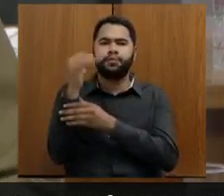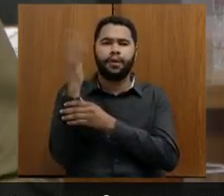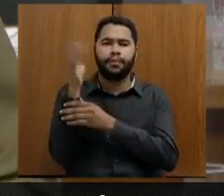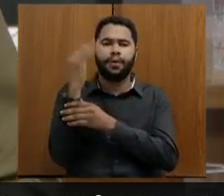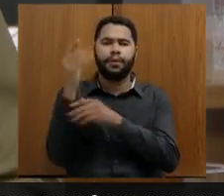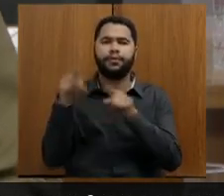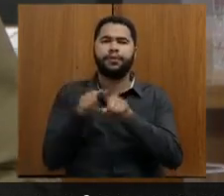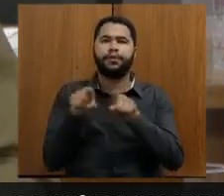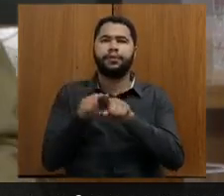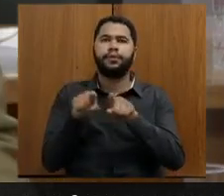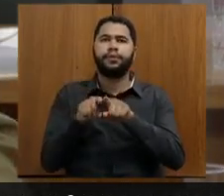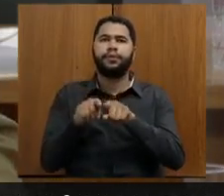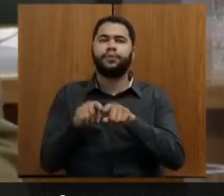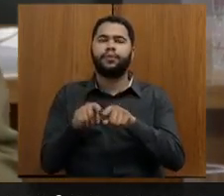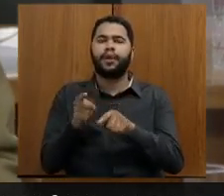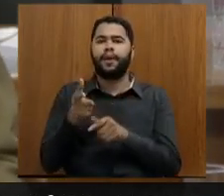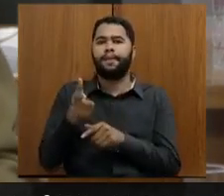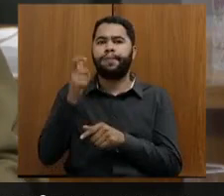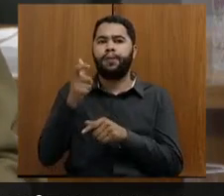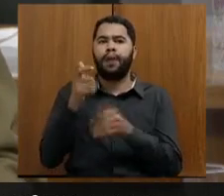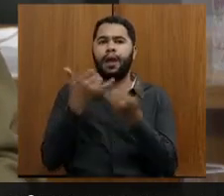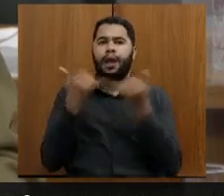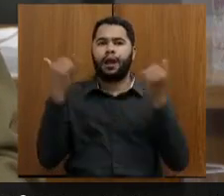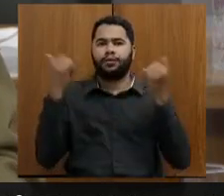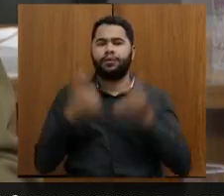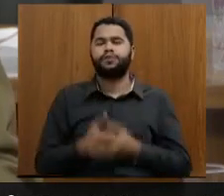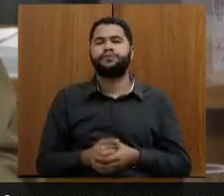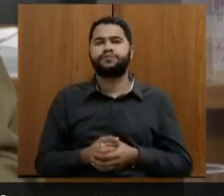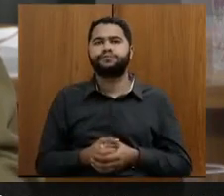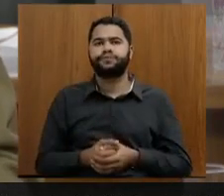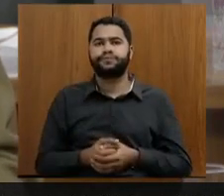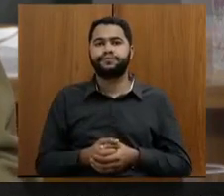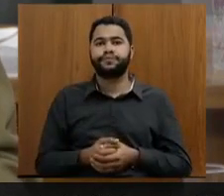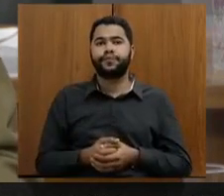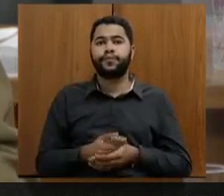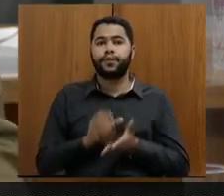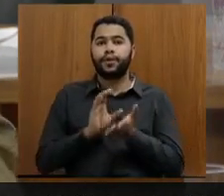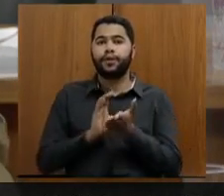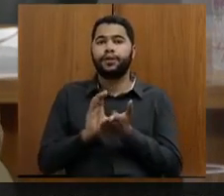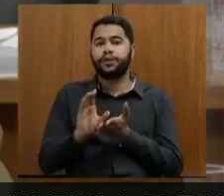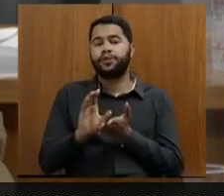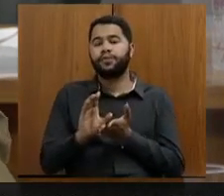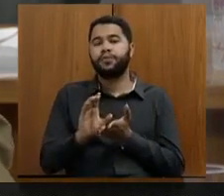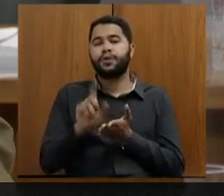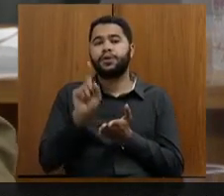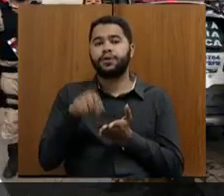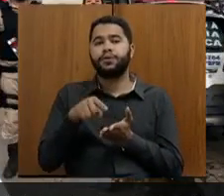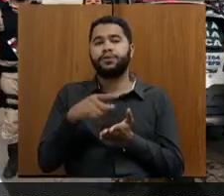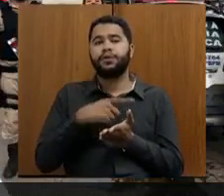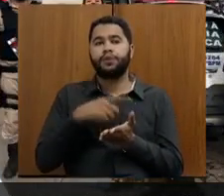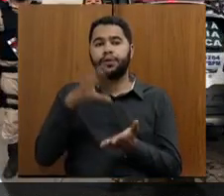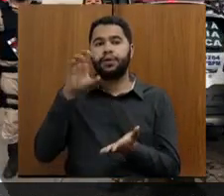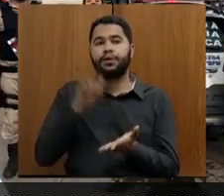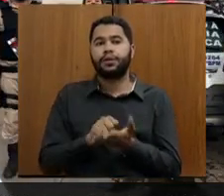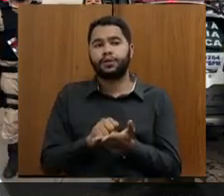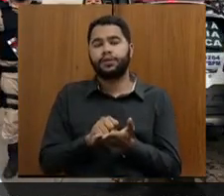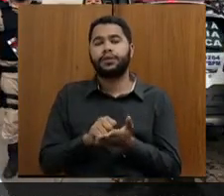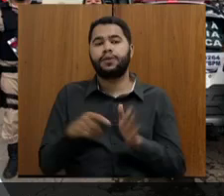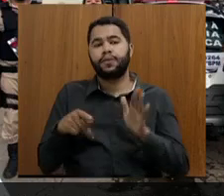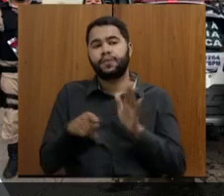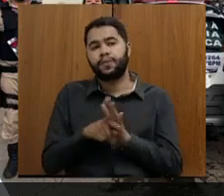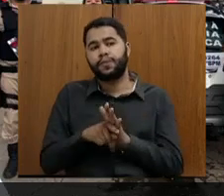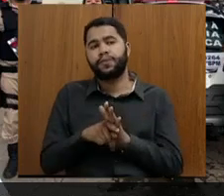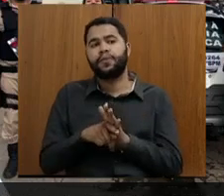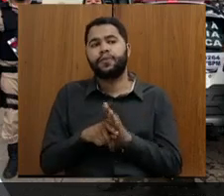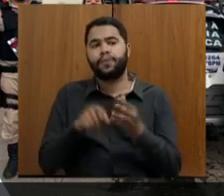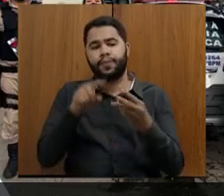essas pistolas de impulso elétrico pode seguir por favor e assim crescimento Logístico ele tá a gente tem que registrar aqui dentro